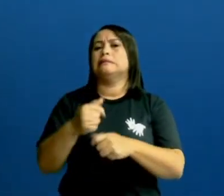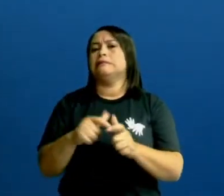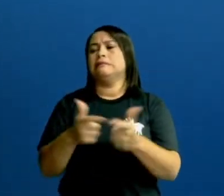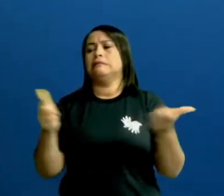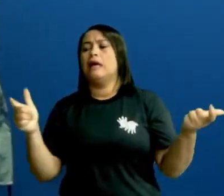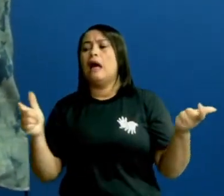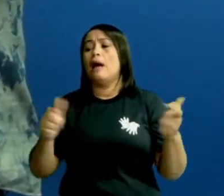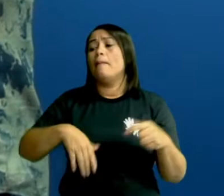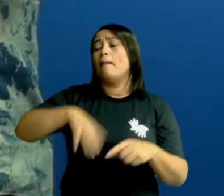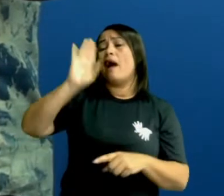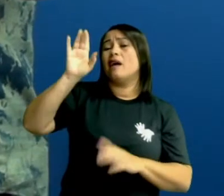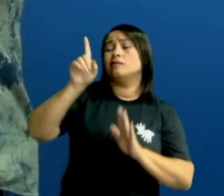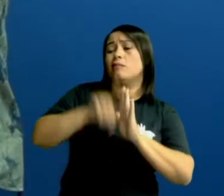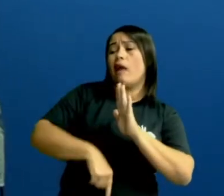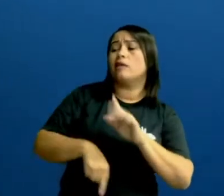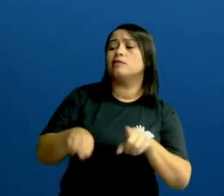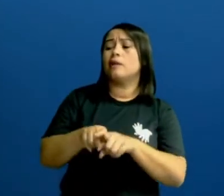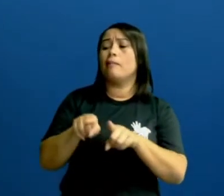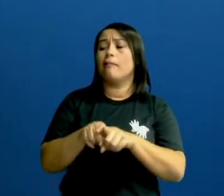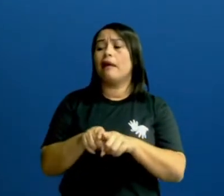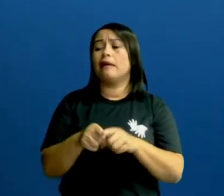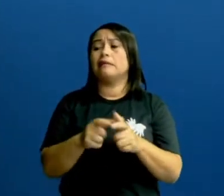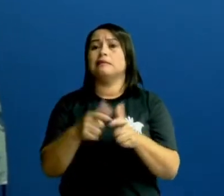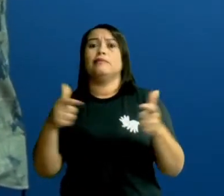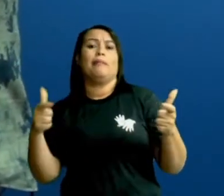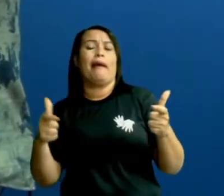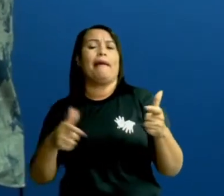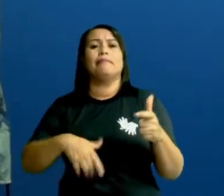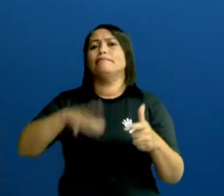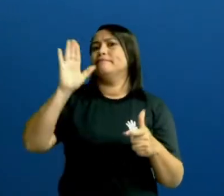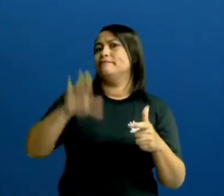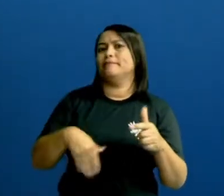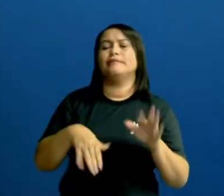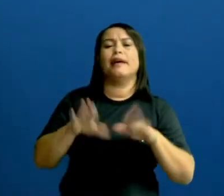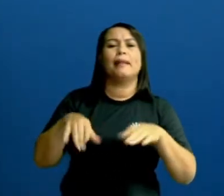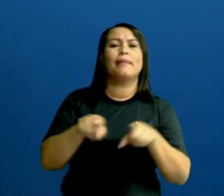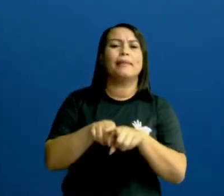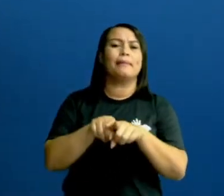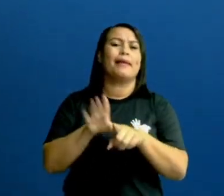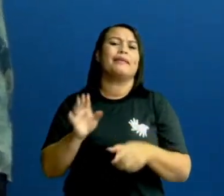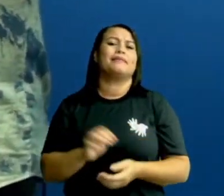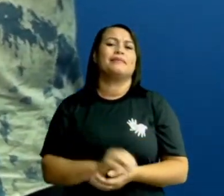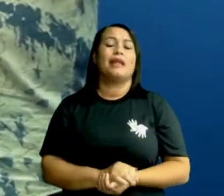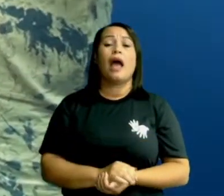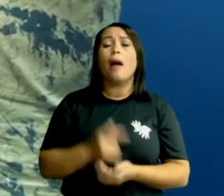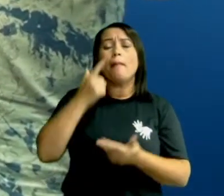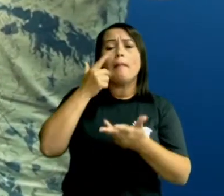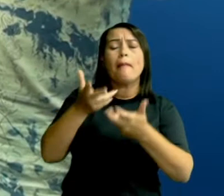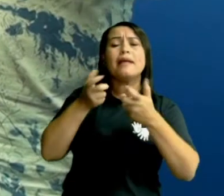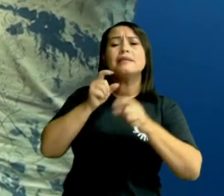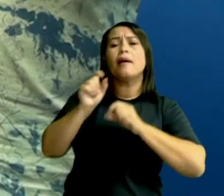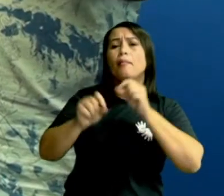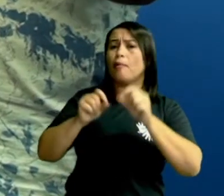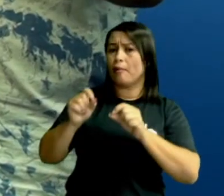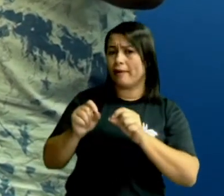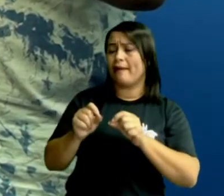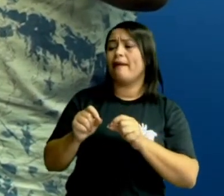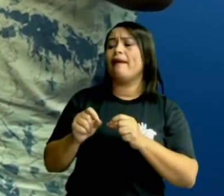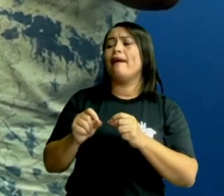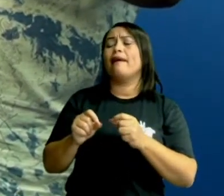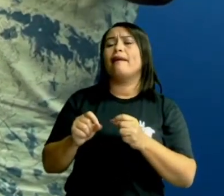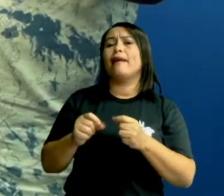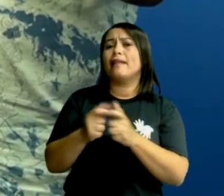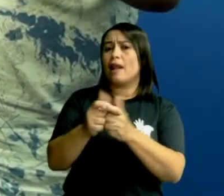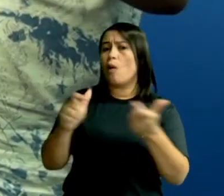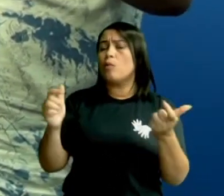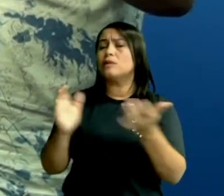bastante, mais, menos, em excesso, excessivamente, intensamente. Percebam que a maior parte dos